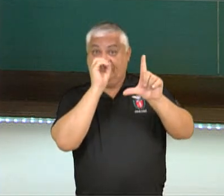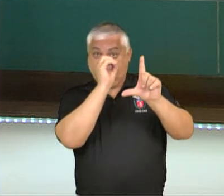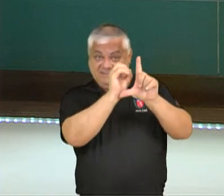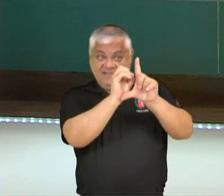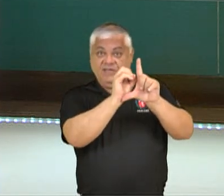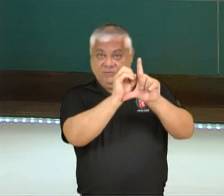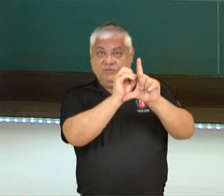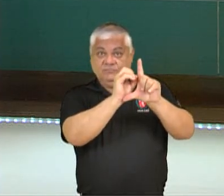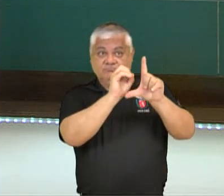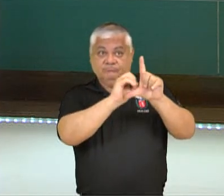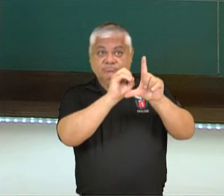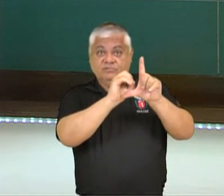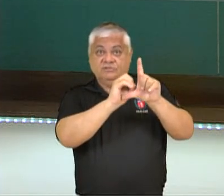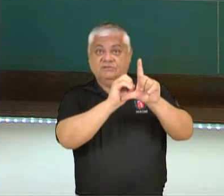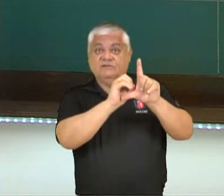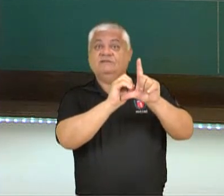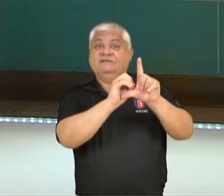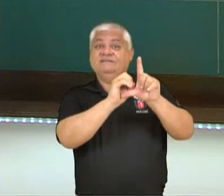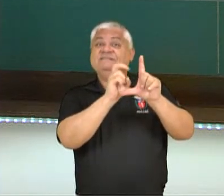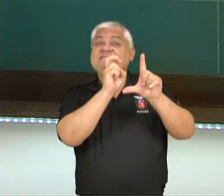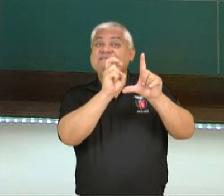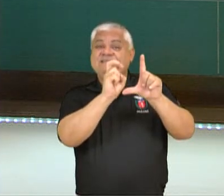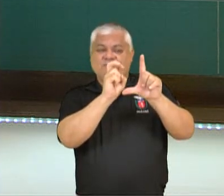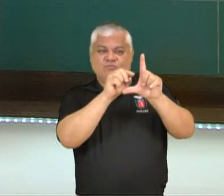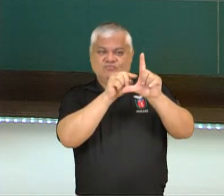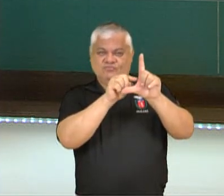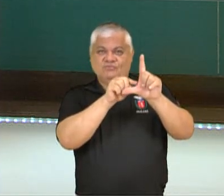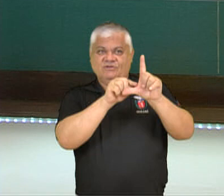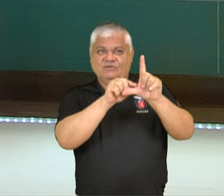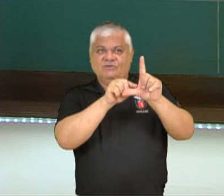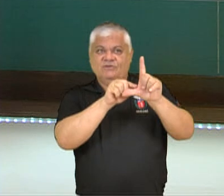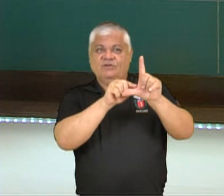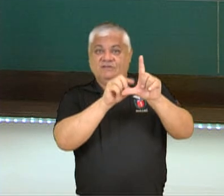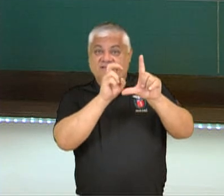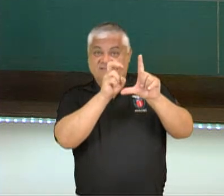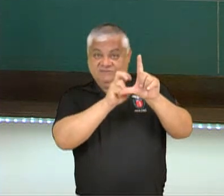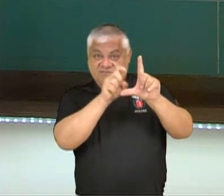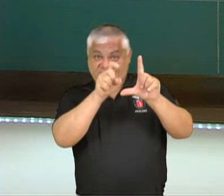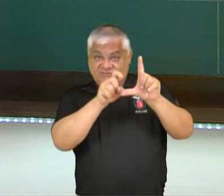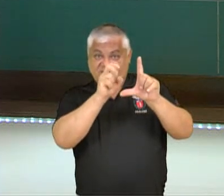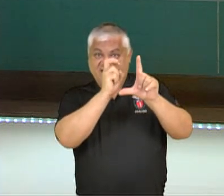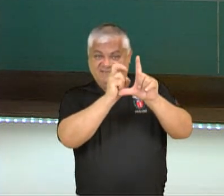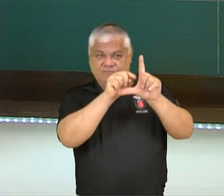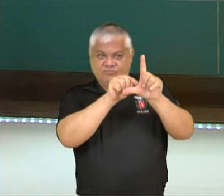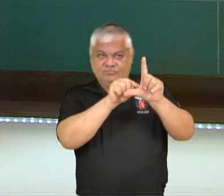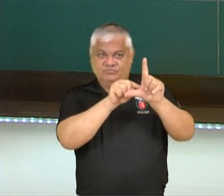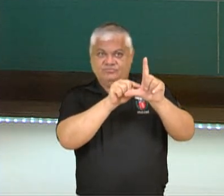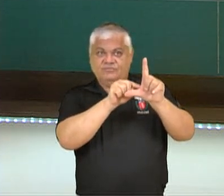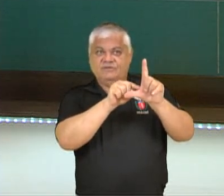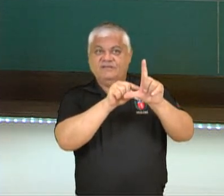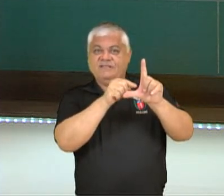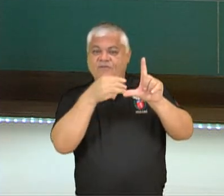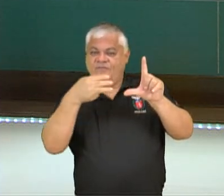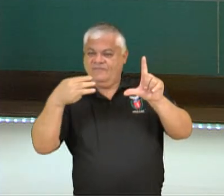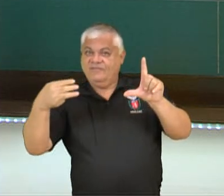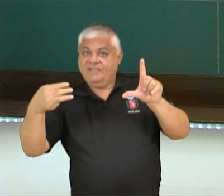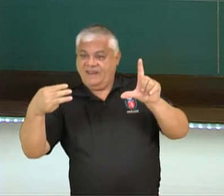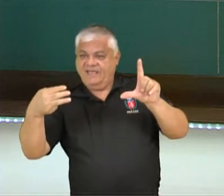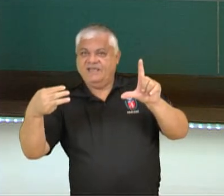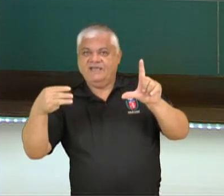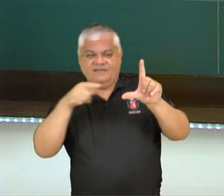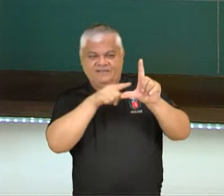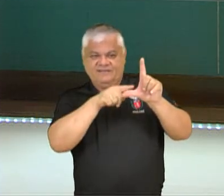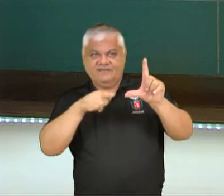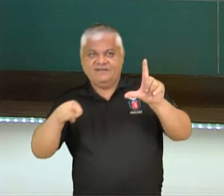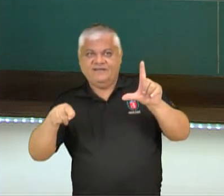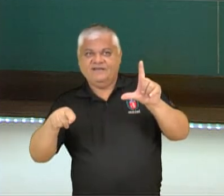ponto 0,5 no x, 0 no y, e também temos o ponto 3 no x e 0 no y.